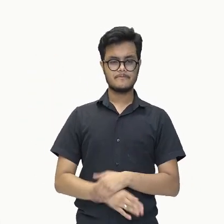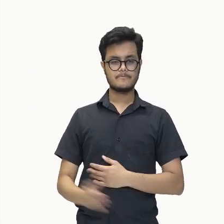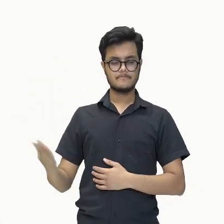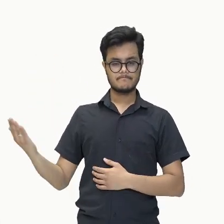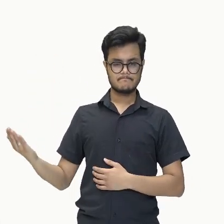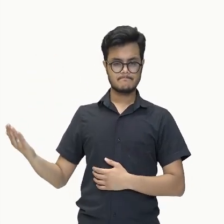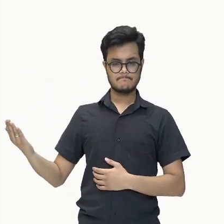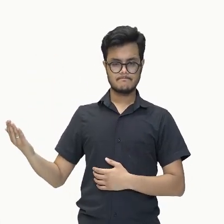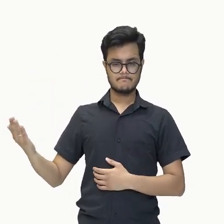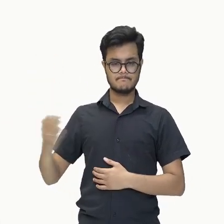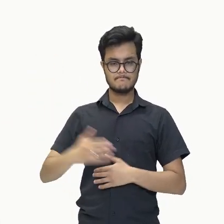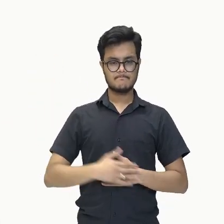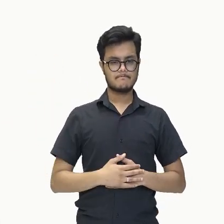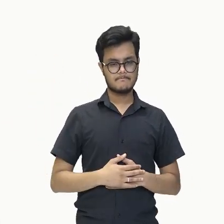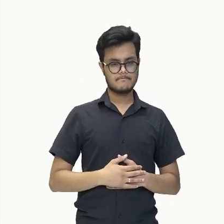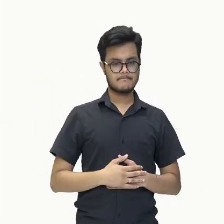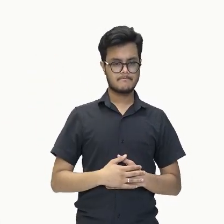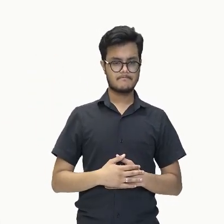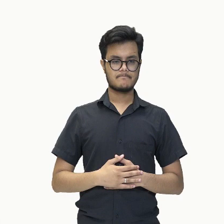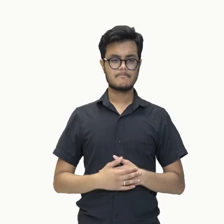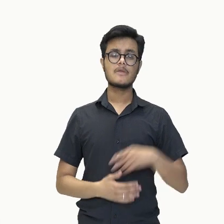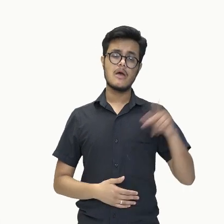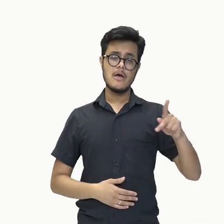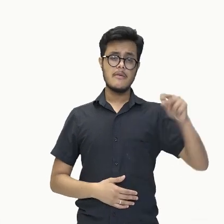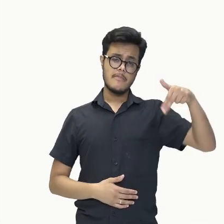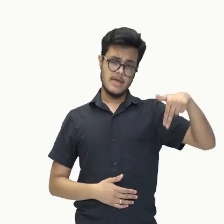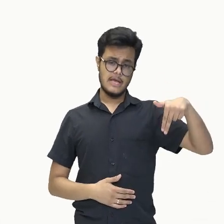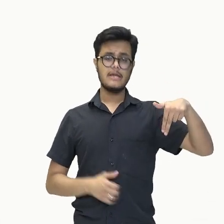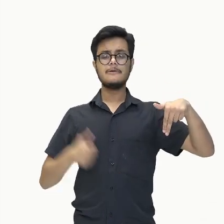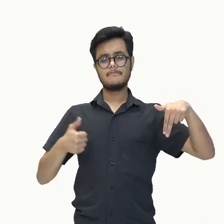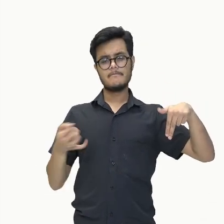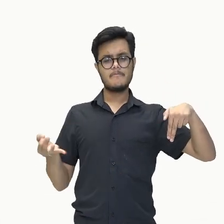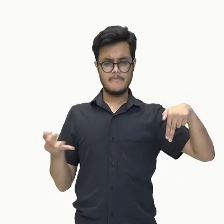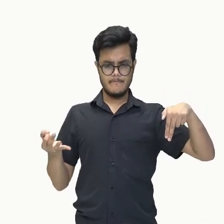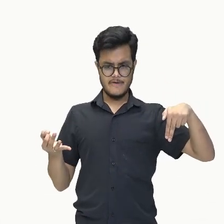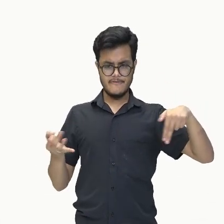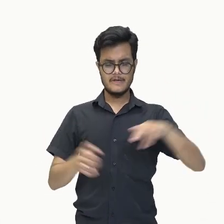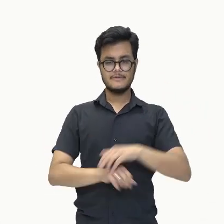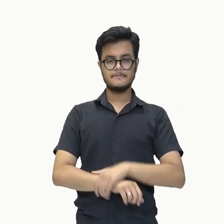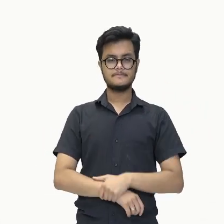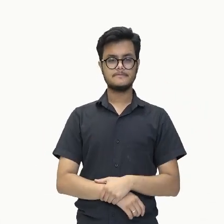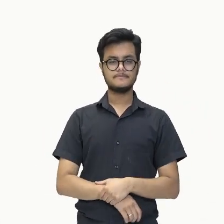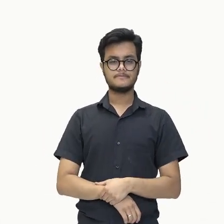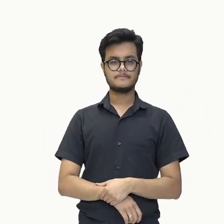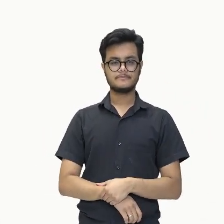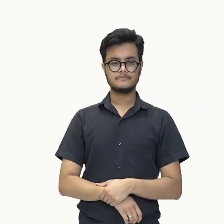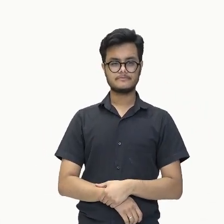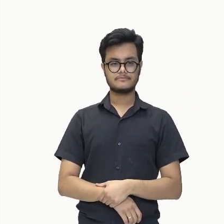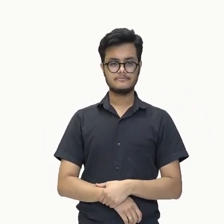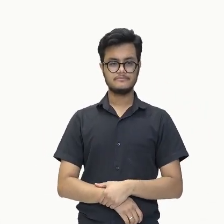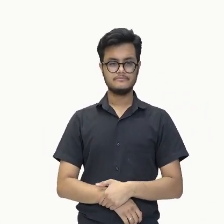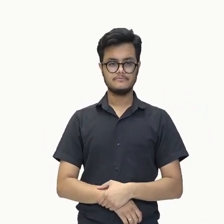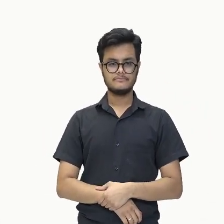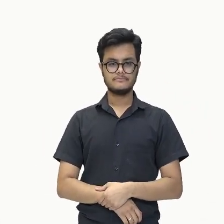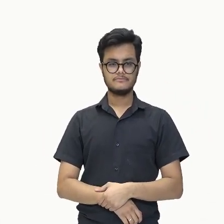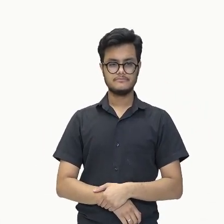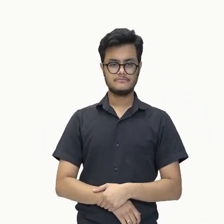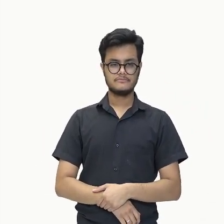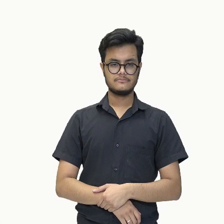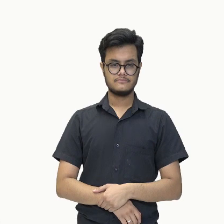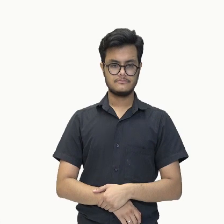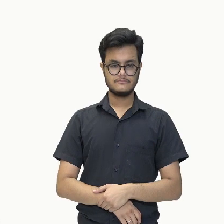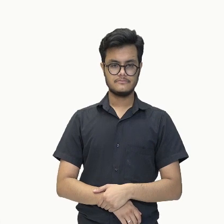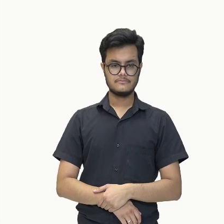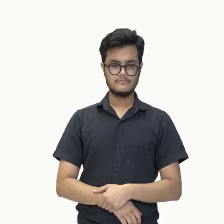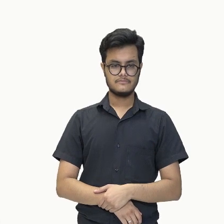aqui? Nós vamos ter P índice N, né, que é o nosso preço final, que é o que nós estamos tentando descobrir, calcular aqui,